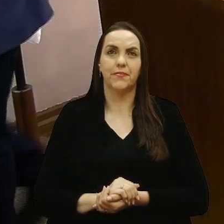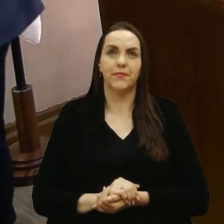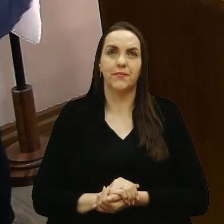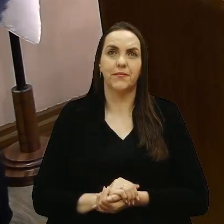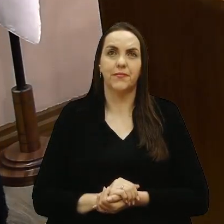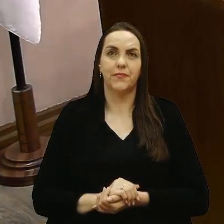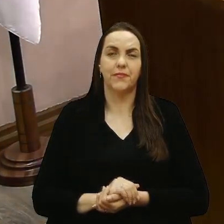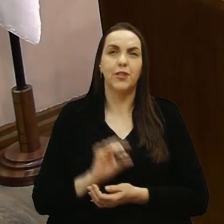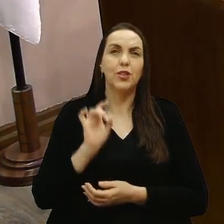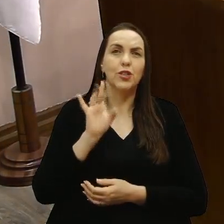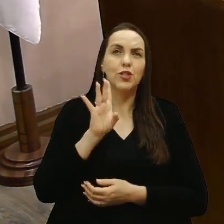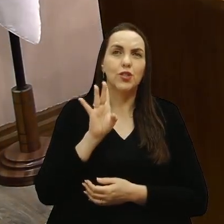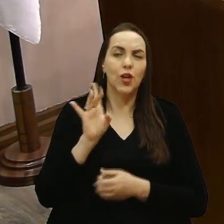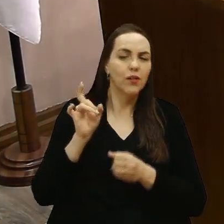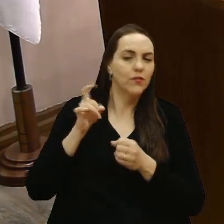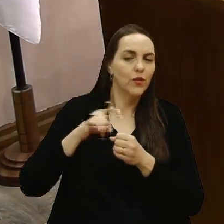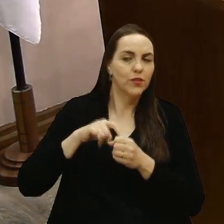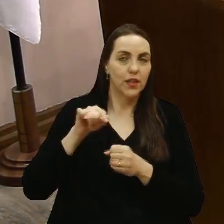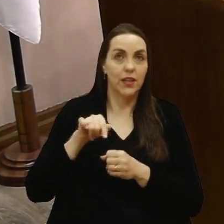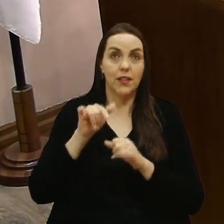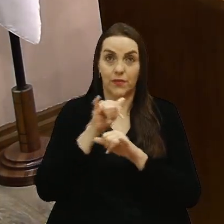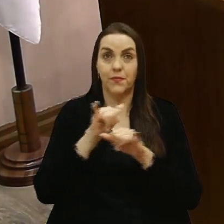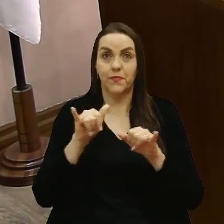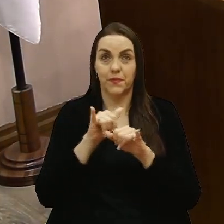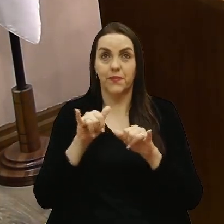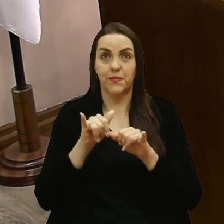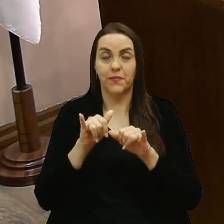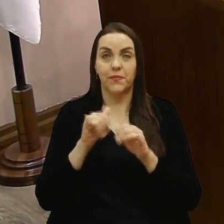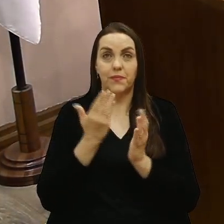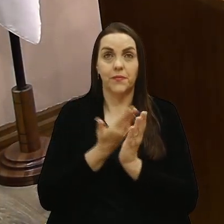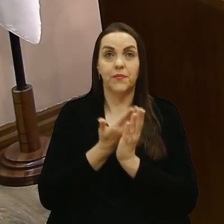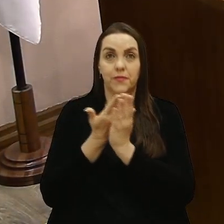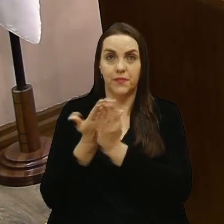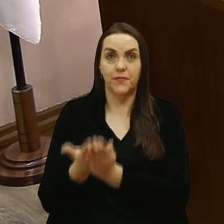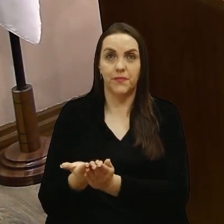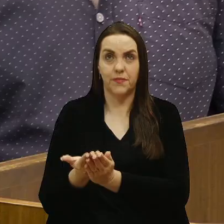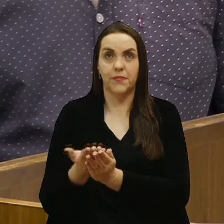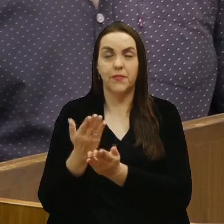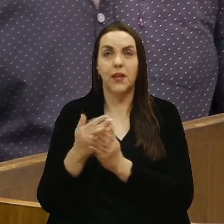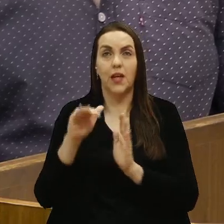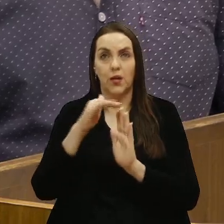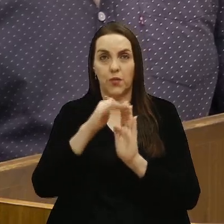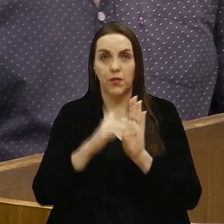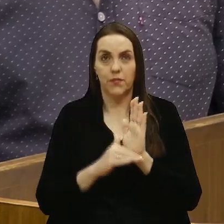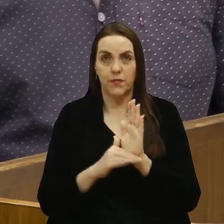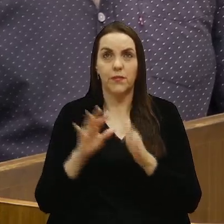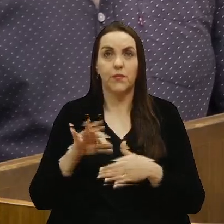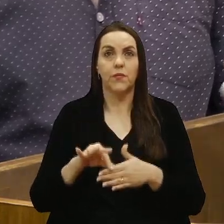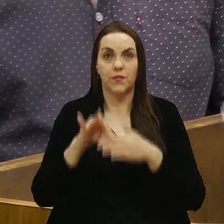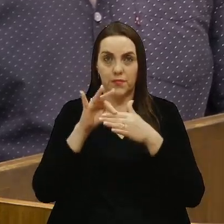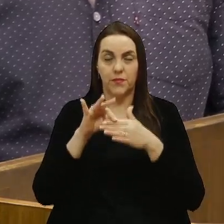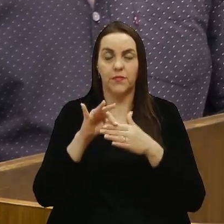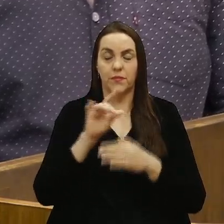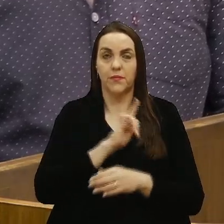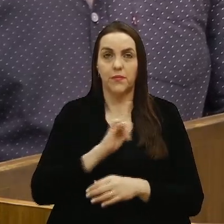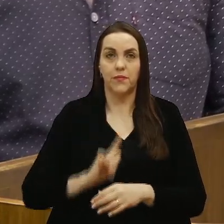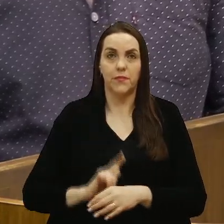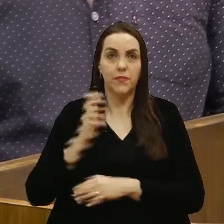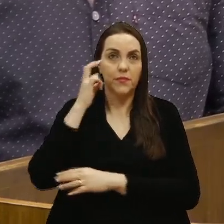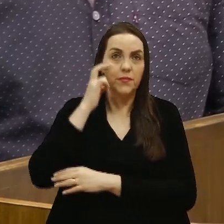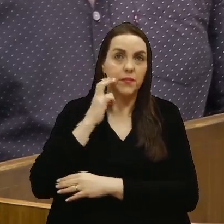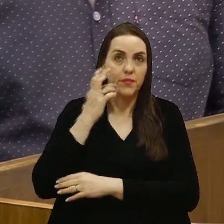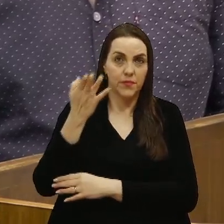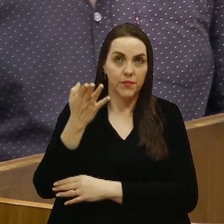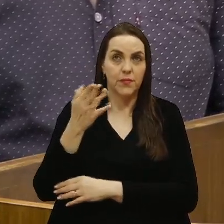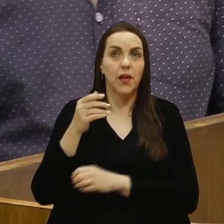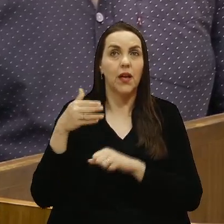Eu só retorno aqui para informar que eu vou encaminhar os cards da programação ao nosso líder de governo, Daniel, para que vocês também tenham